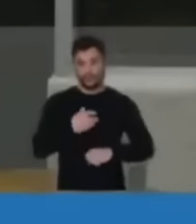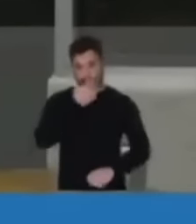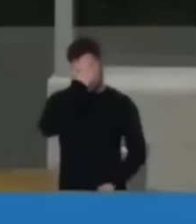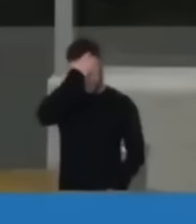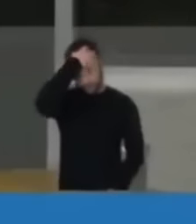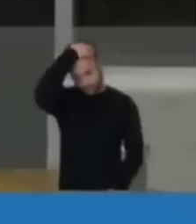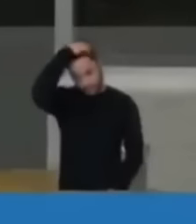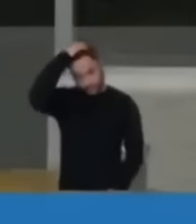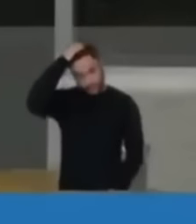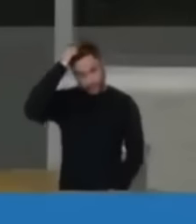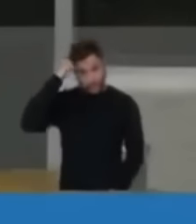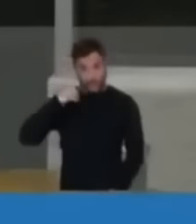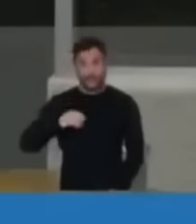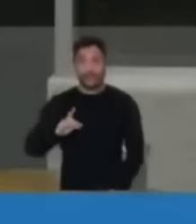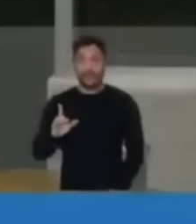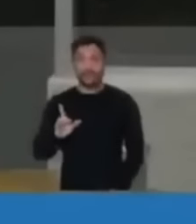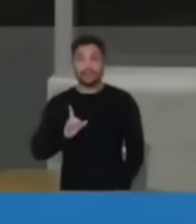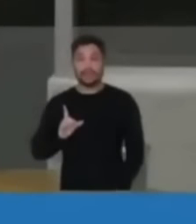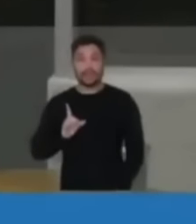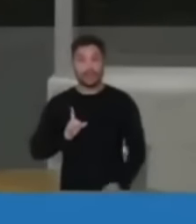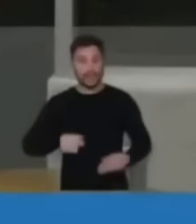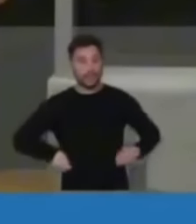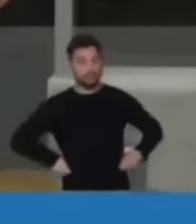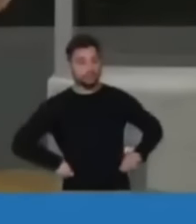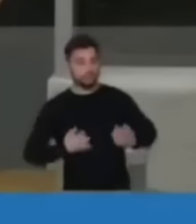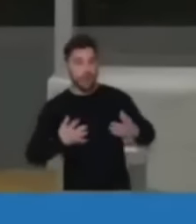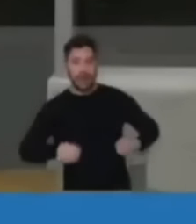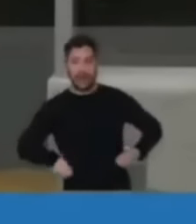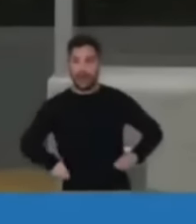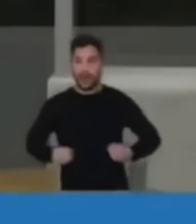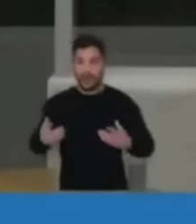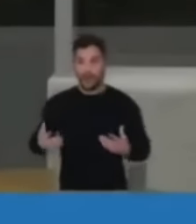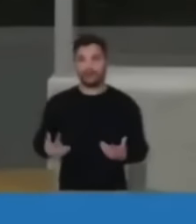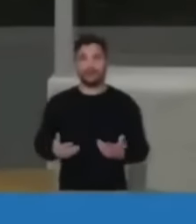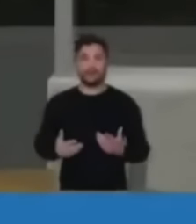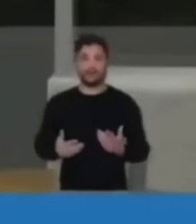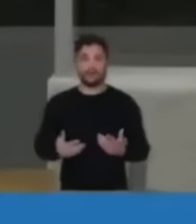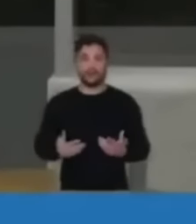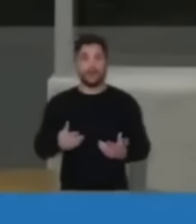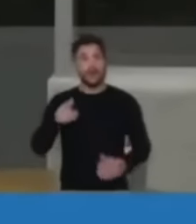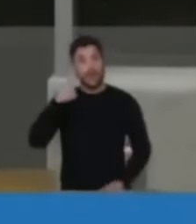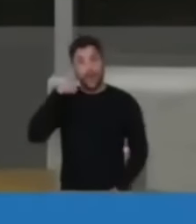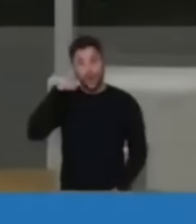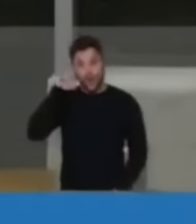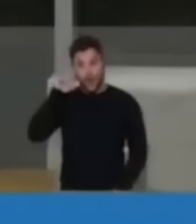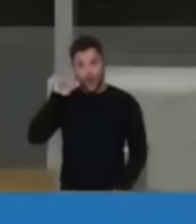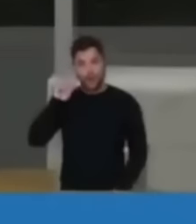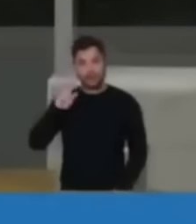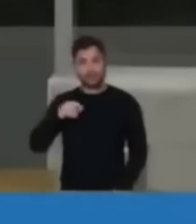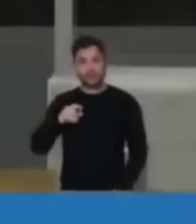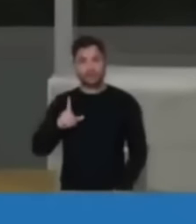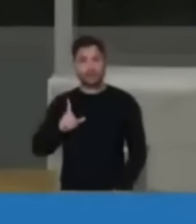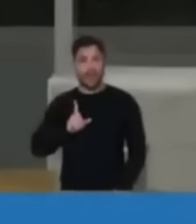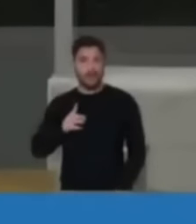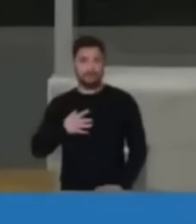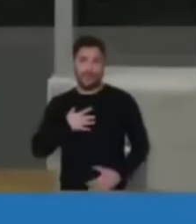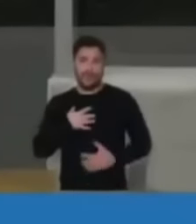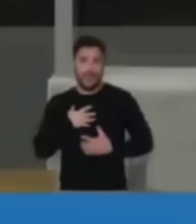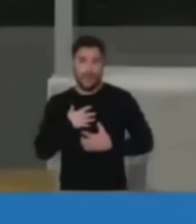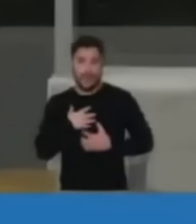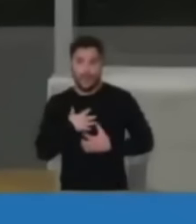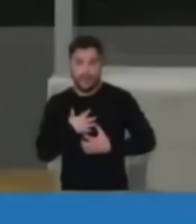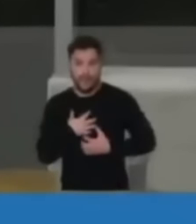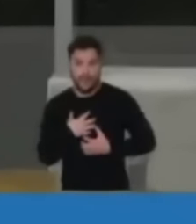faz uma enorme gastança, né? Ontem eles estavam muito sensíveis aqui. Eles se acham